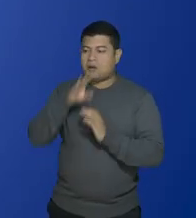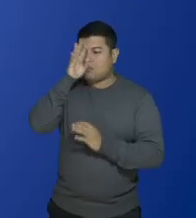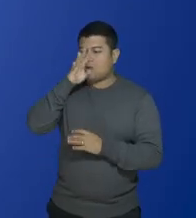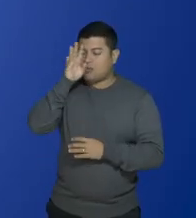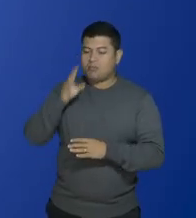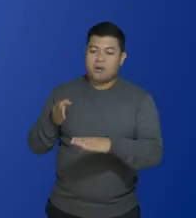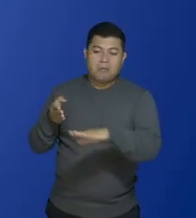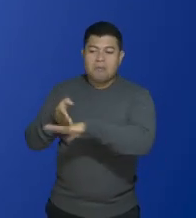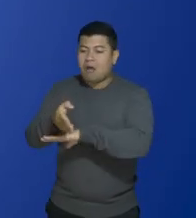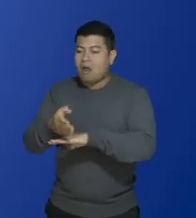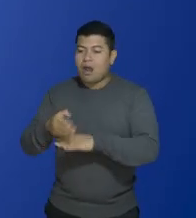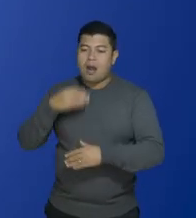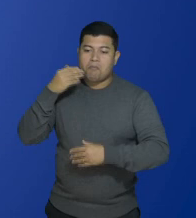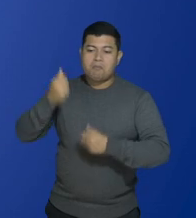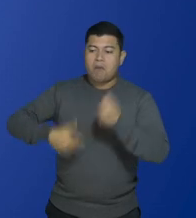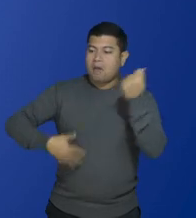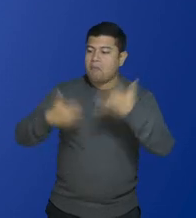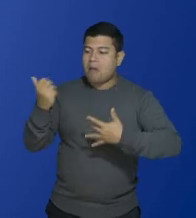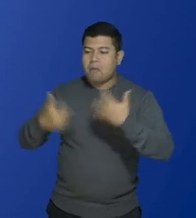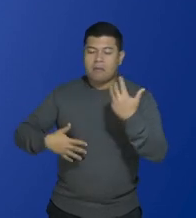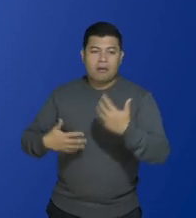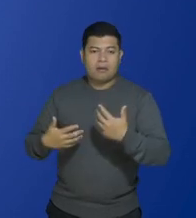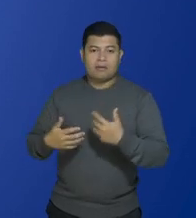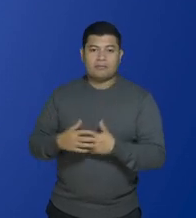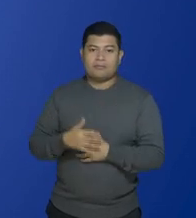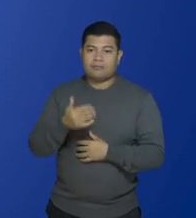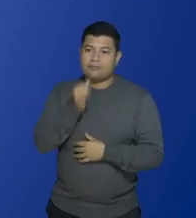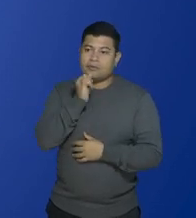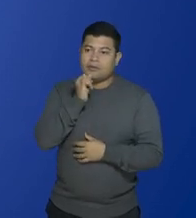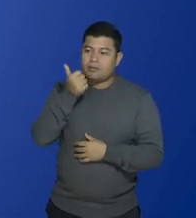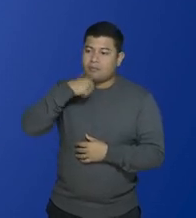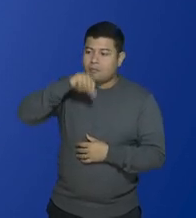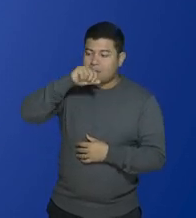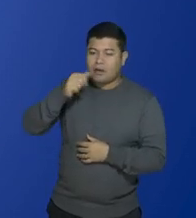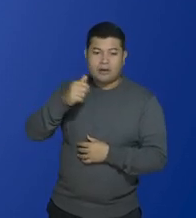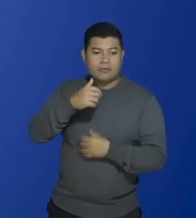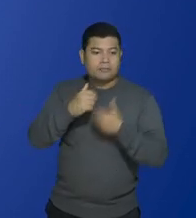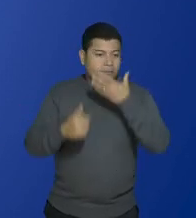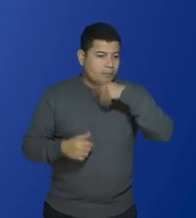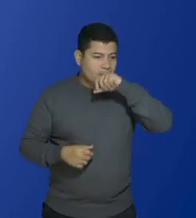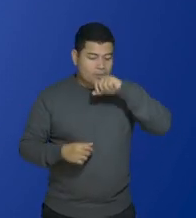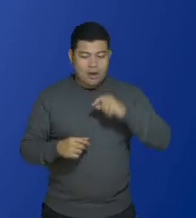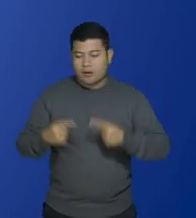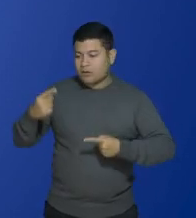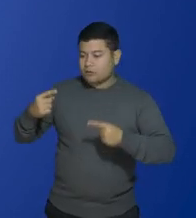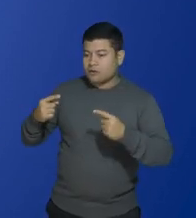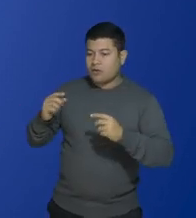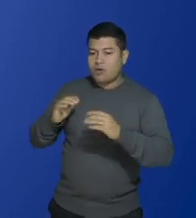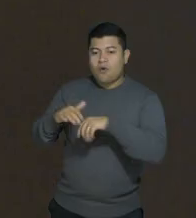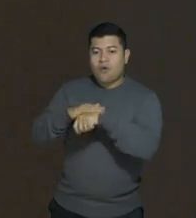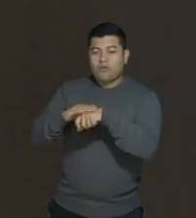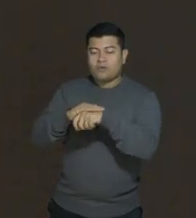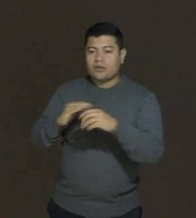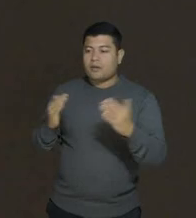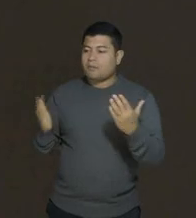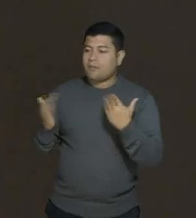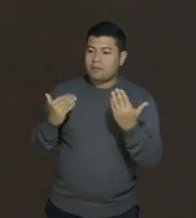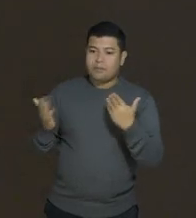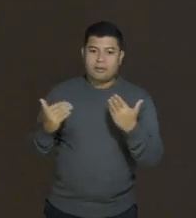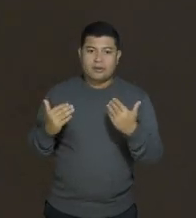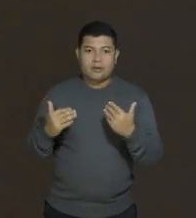outros. É assim, a mãe e o pai estão conversando, ele fica, mãe, mãe, não tem nem assunto, é só